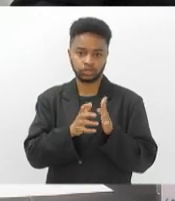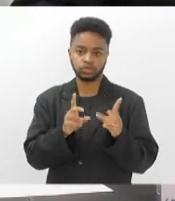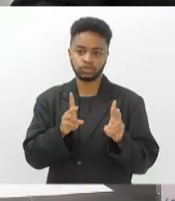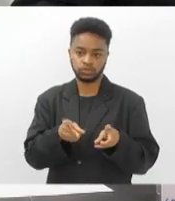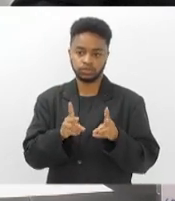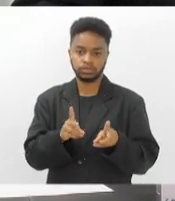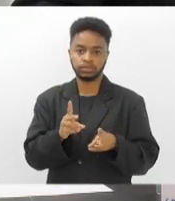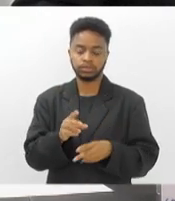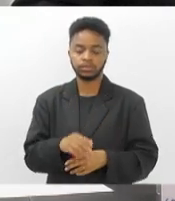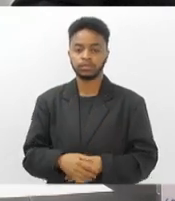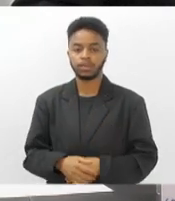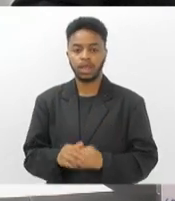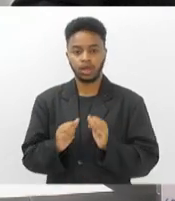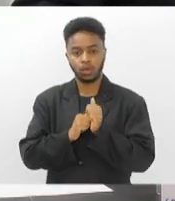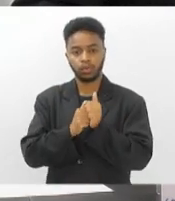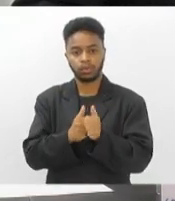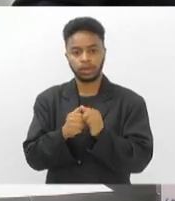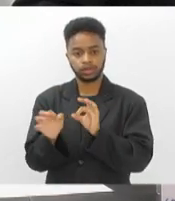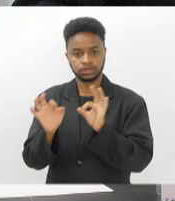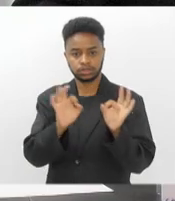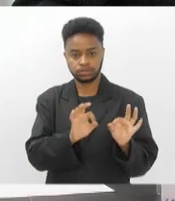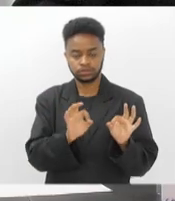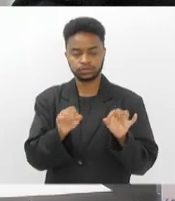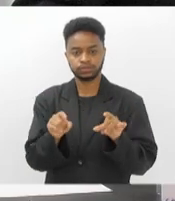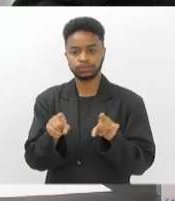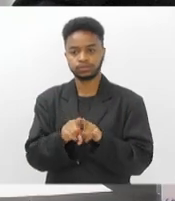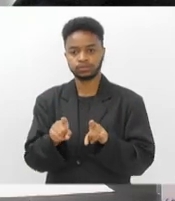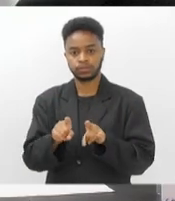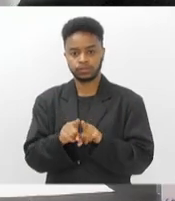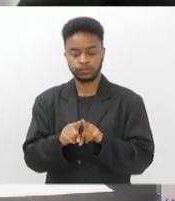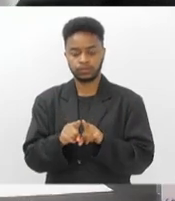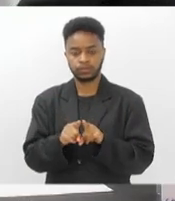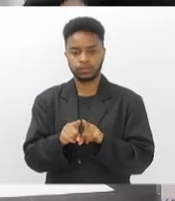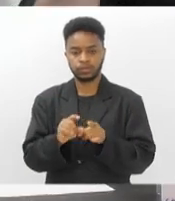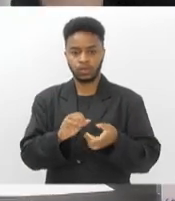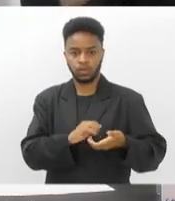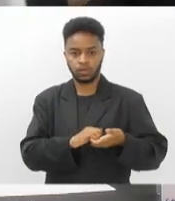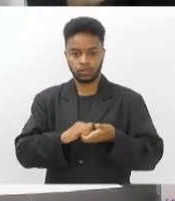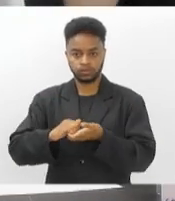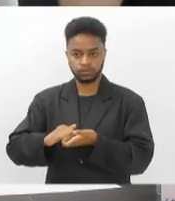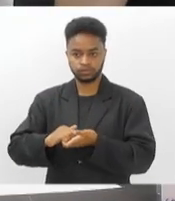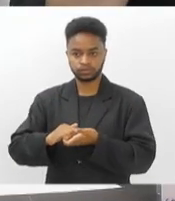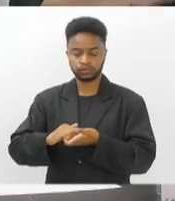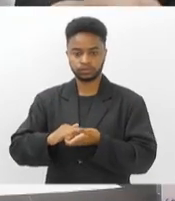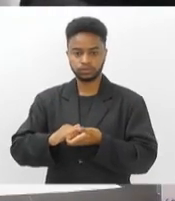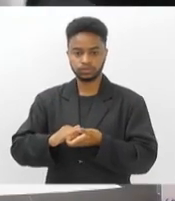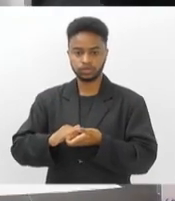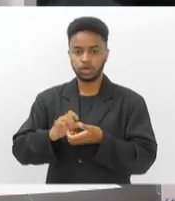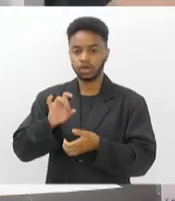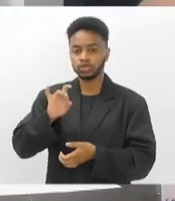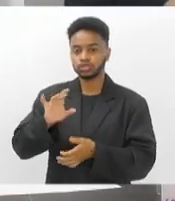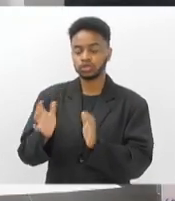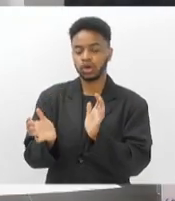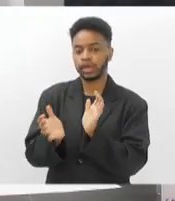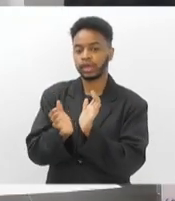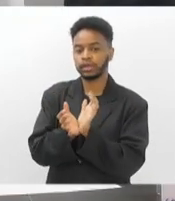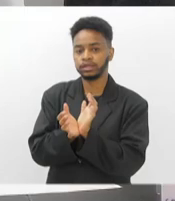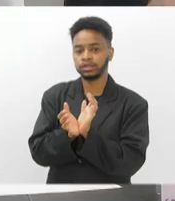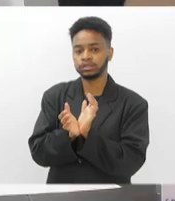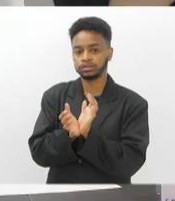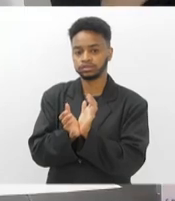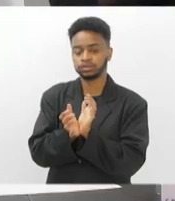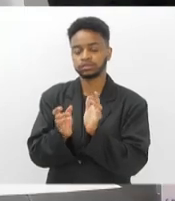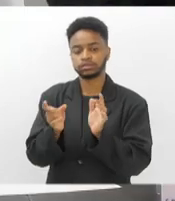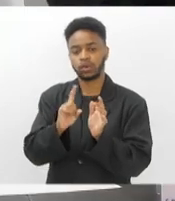veio acompanhar conosco e saudar Não só a equipe toda todos os